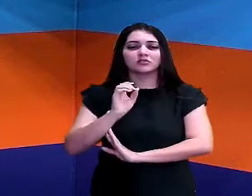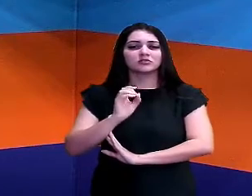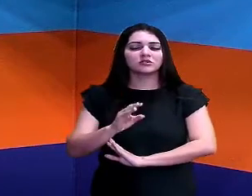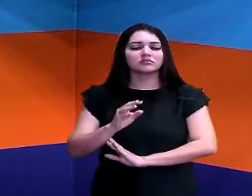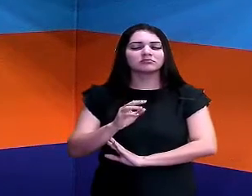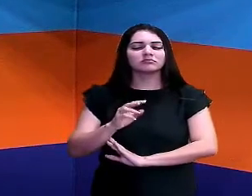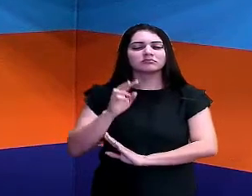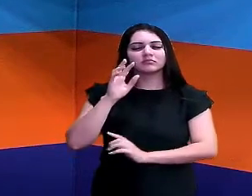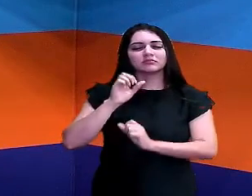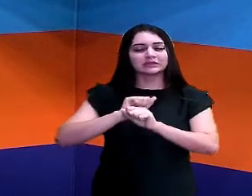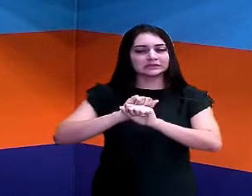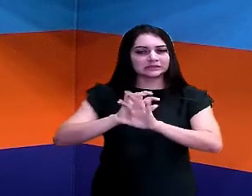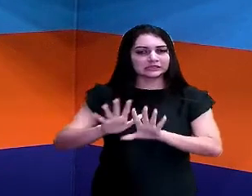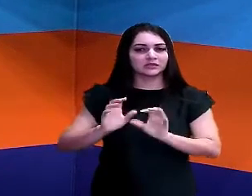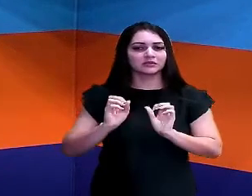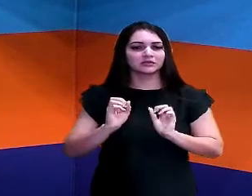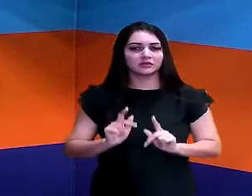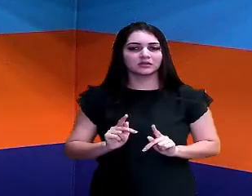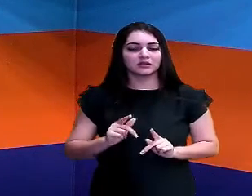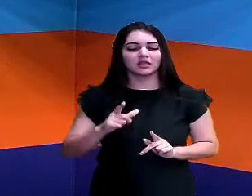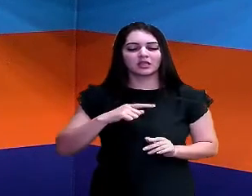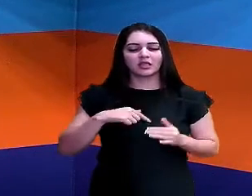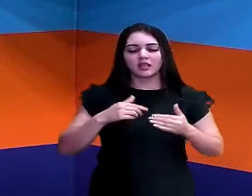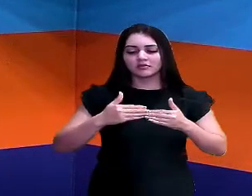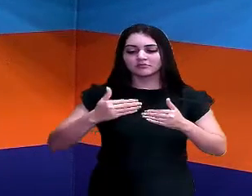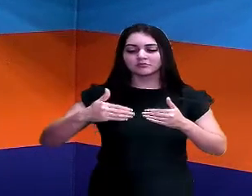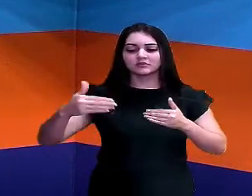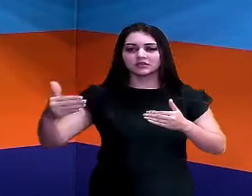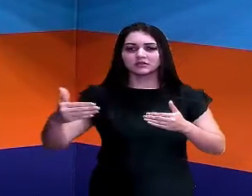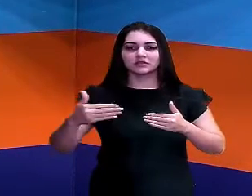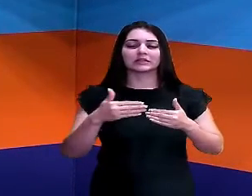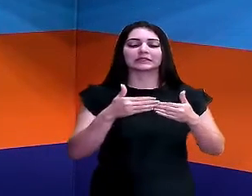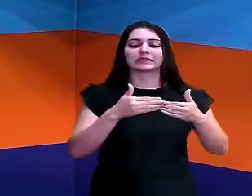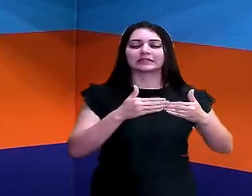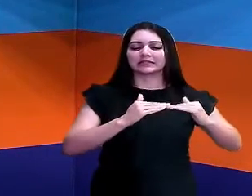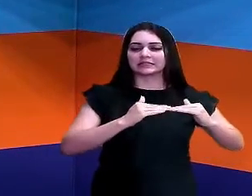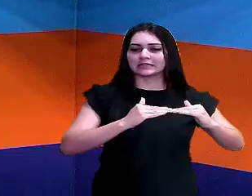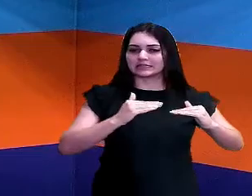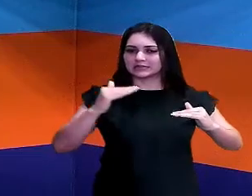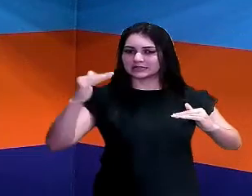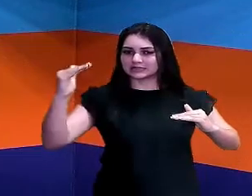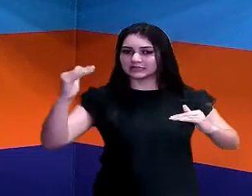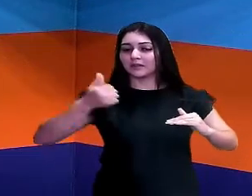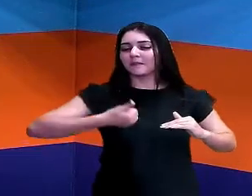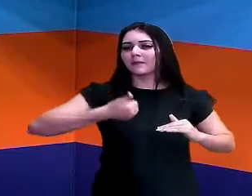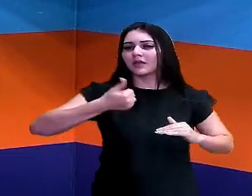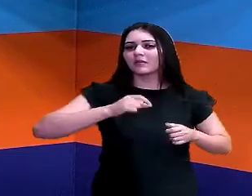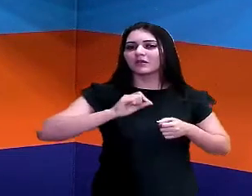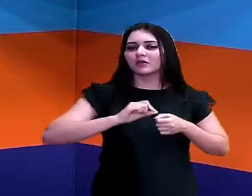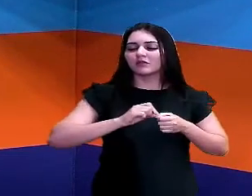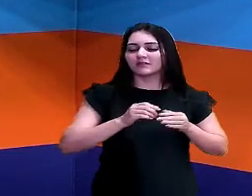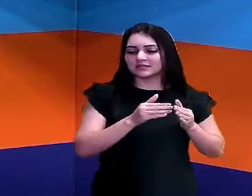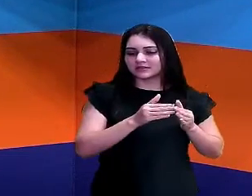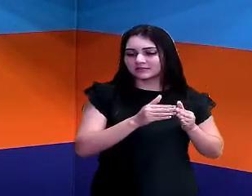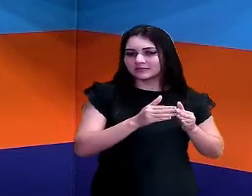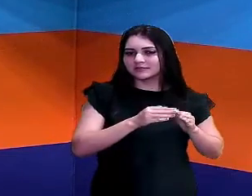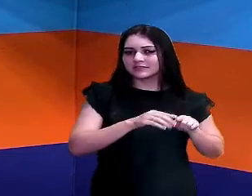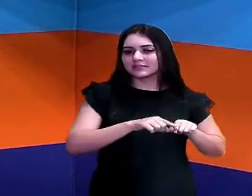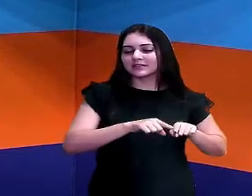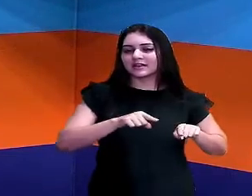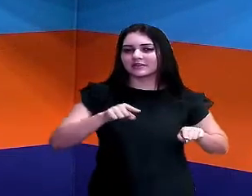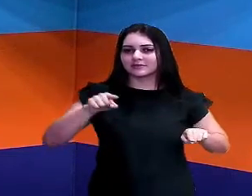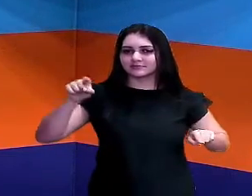deixar bem claro, tá? Completa a sequência da ordem crescente e da ordem decrescente. Primeiro eu vou fazer a ordem crescente. Se eu